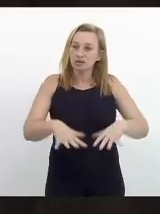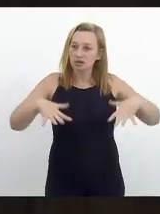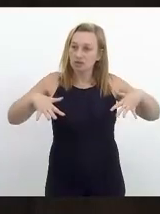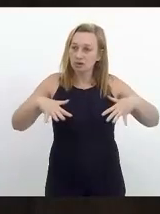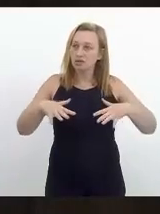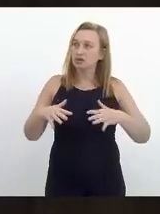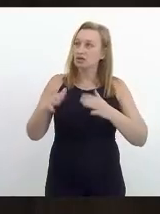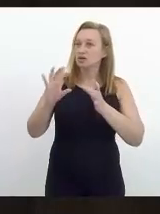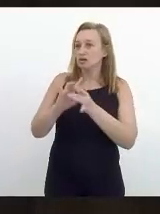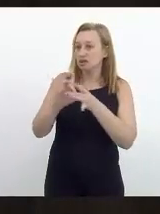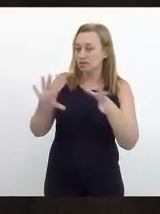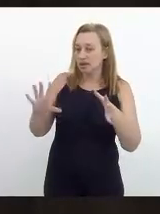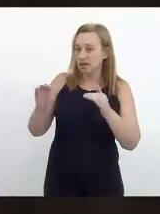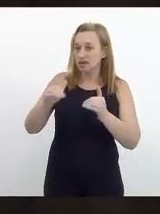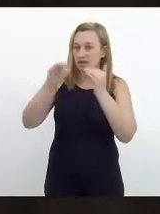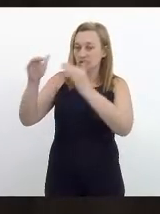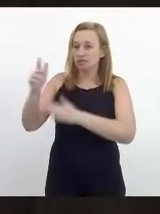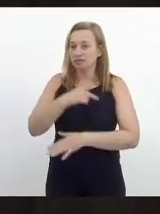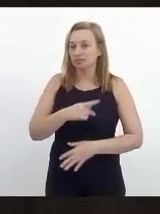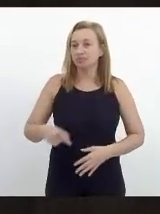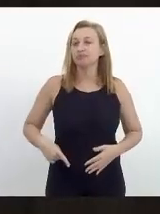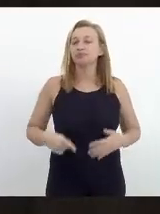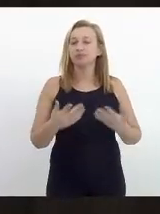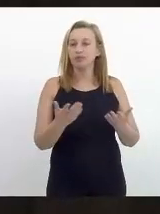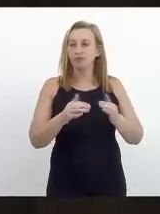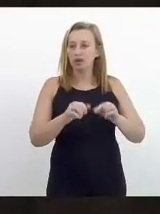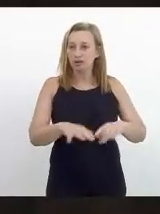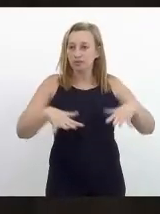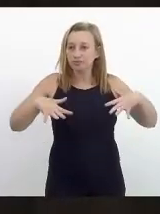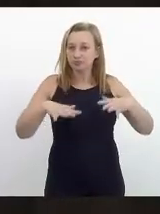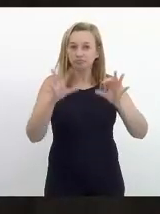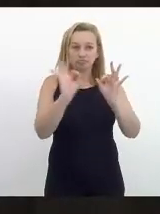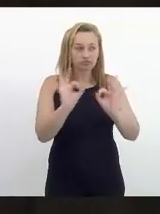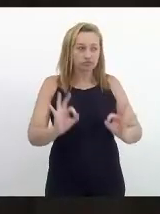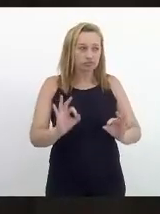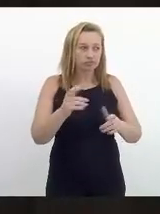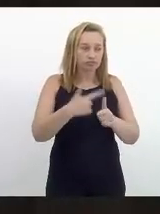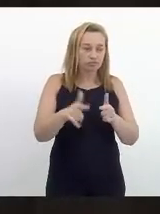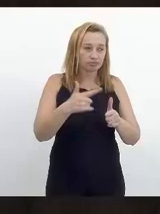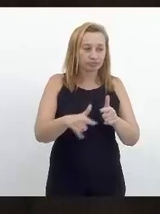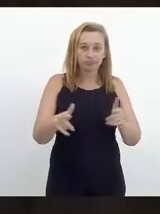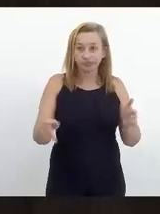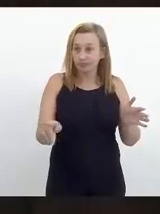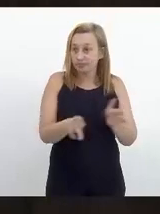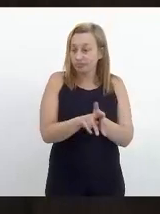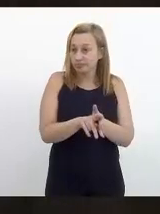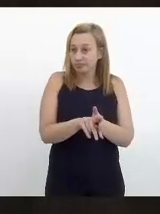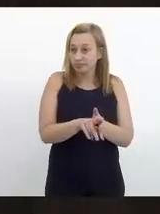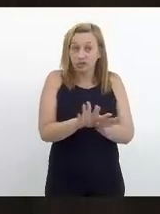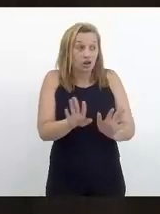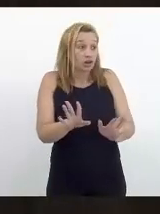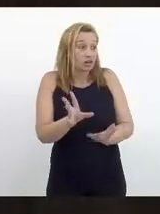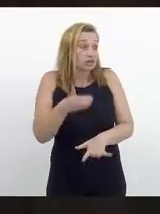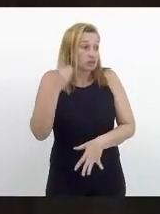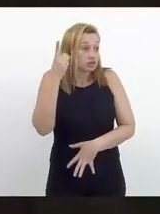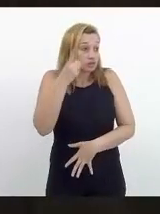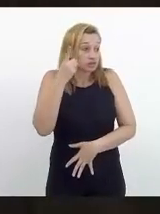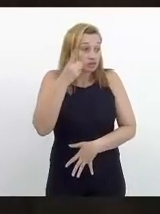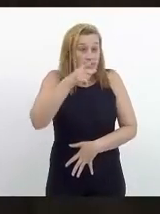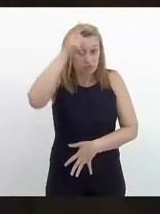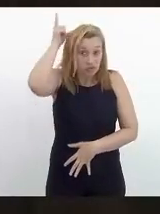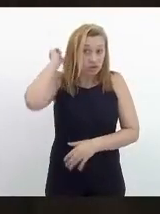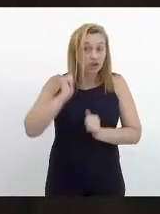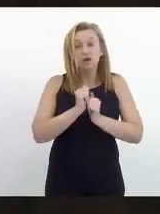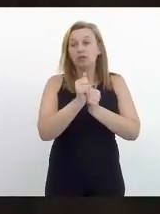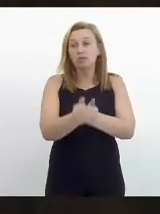vossa autorização como emendas de plenário, sem nenhum problema. Okay. O projeto, aliás, eu delego o deputado Luiz Paulo para dar o parecer e acompanho